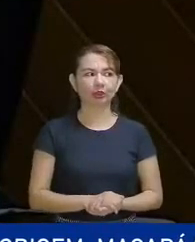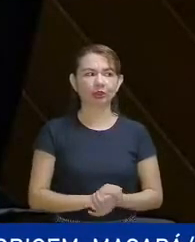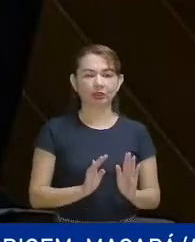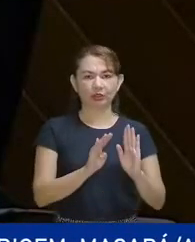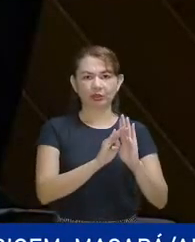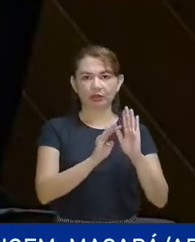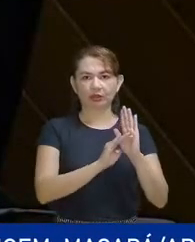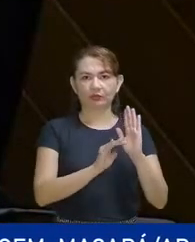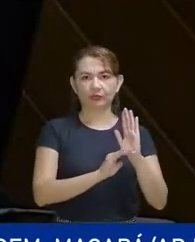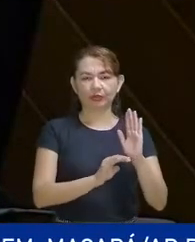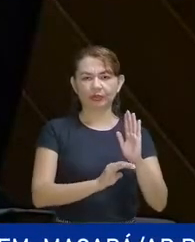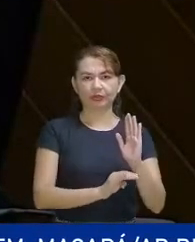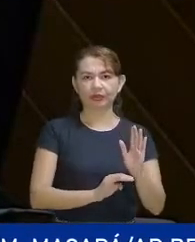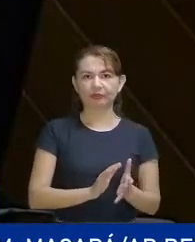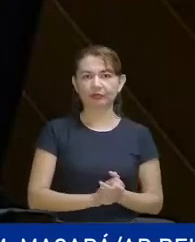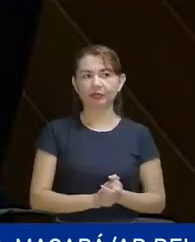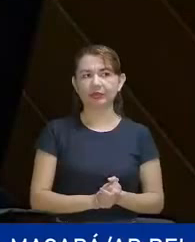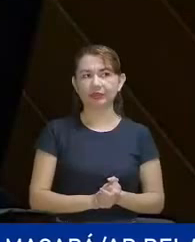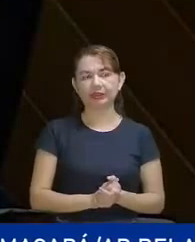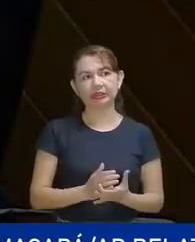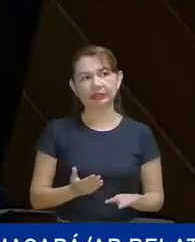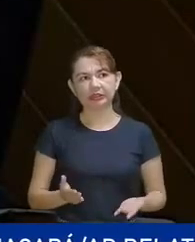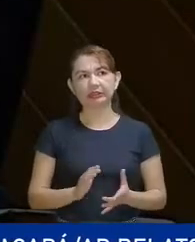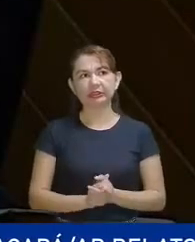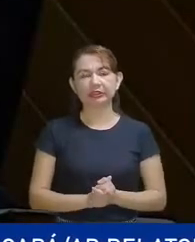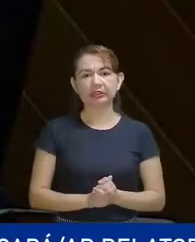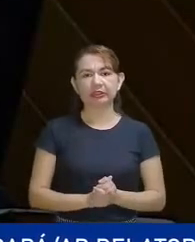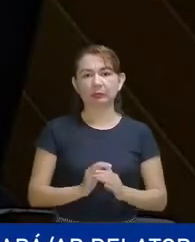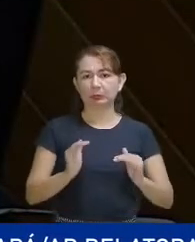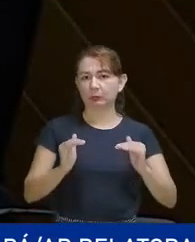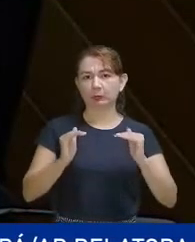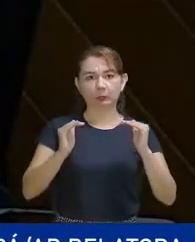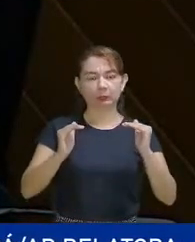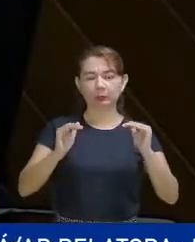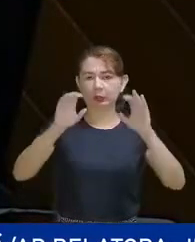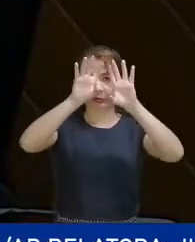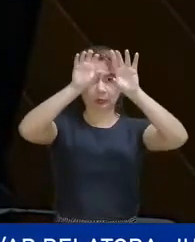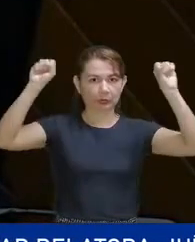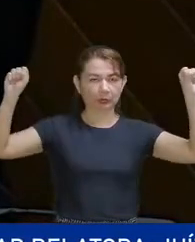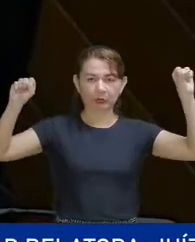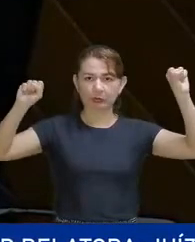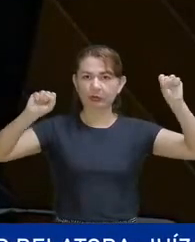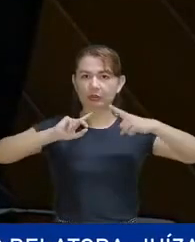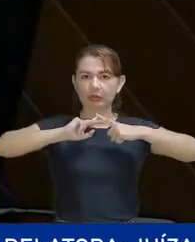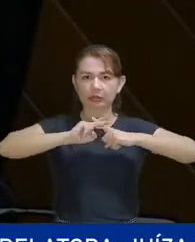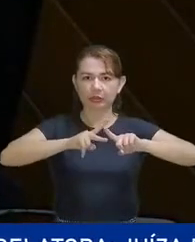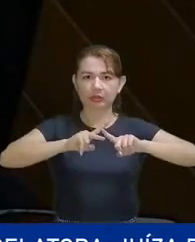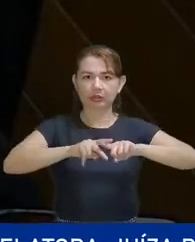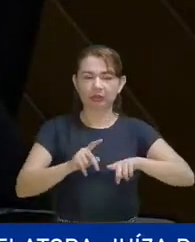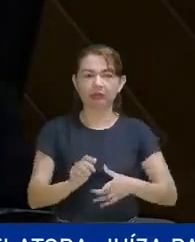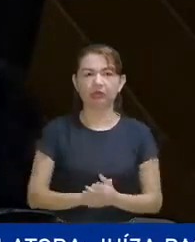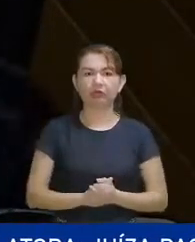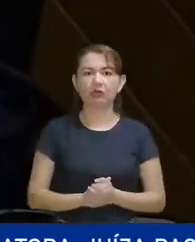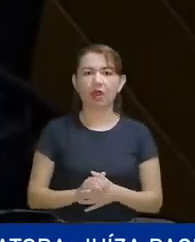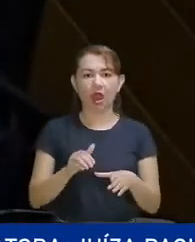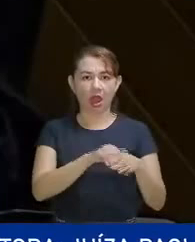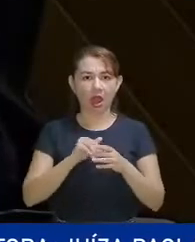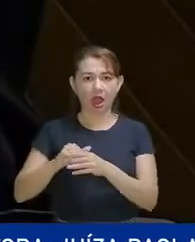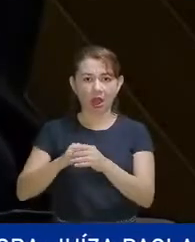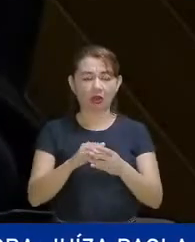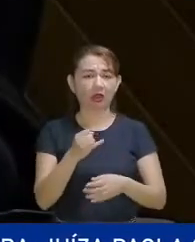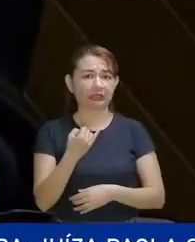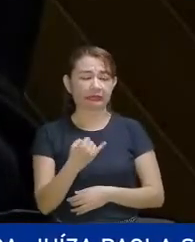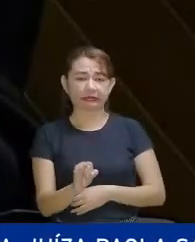causa madura, que poderia ter levado ao órgão superior fazer a reforma, né, do acordo e já dizer se